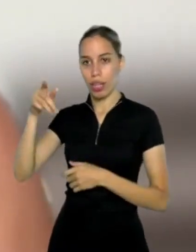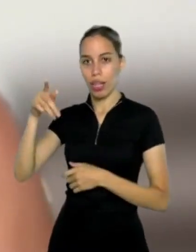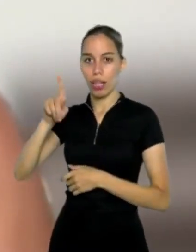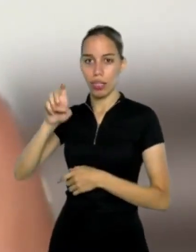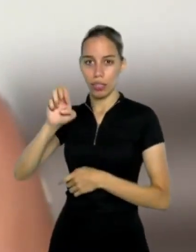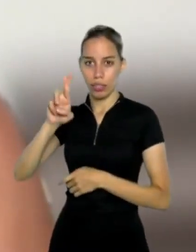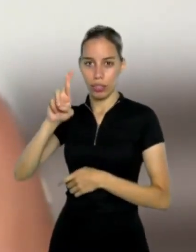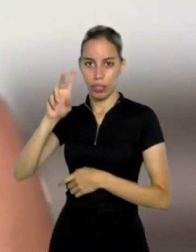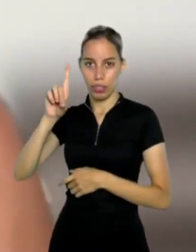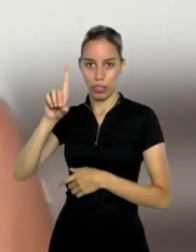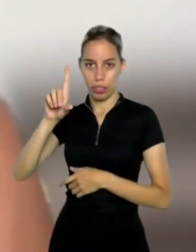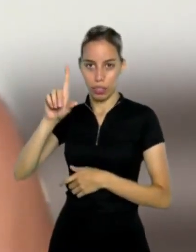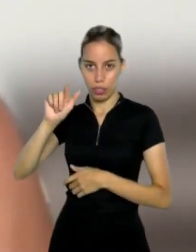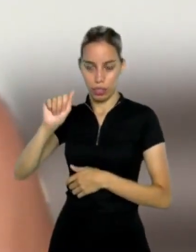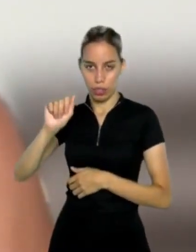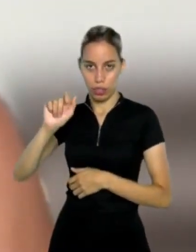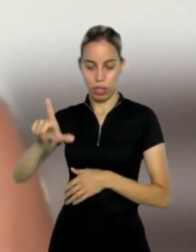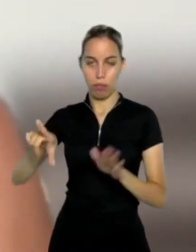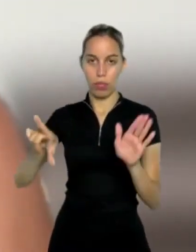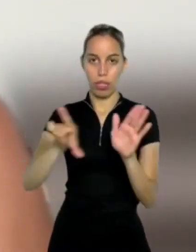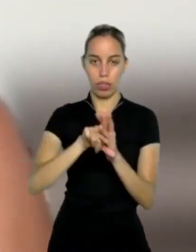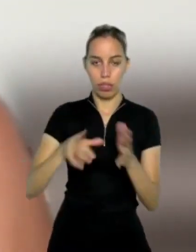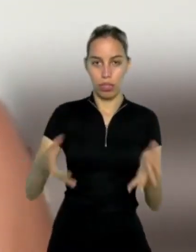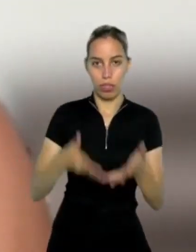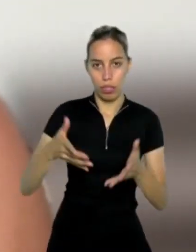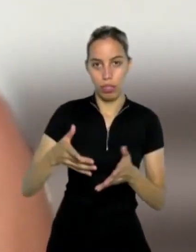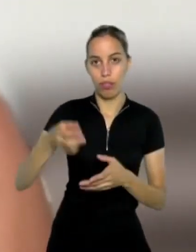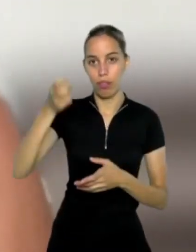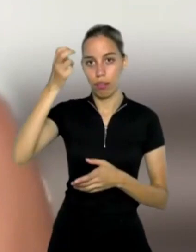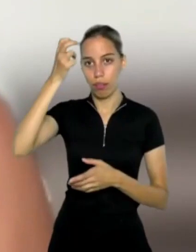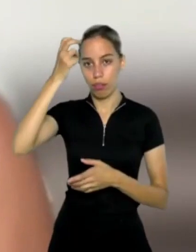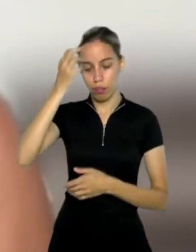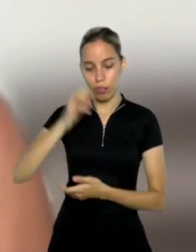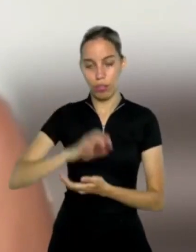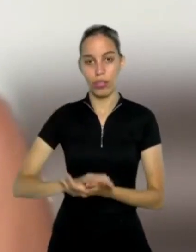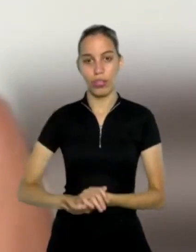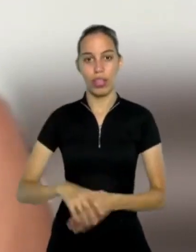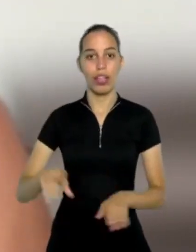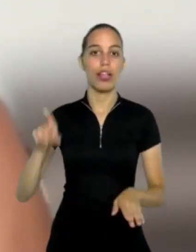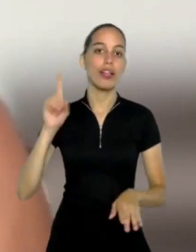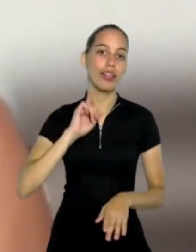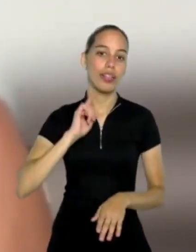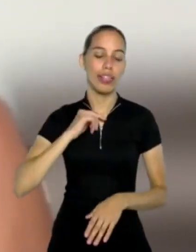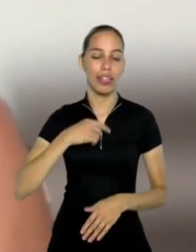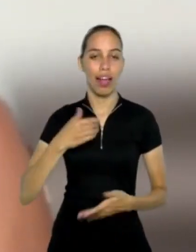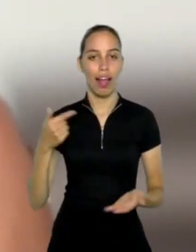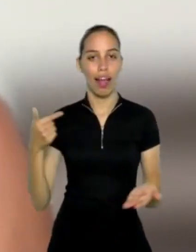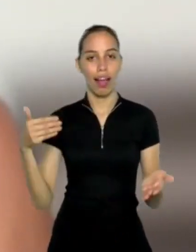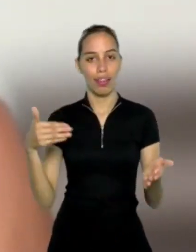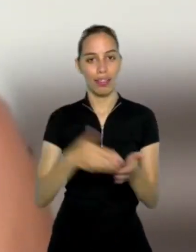por meio da Lei Estadual de Incentivo à Cultura de Minas Gerais. E é isso, até a próxima.